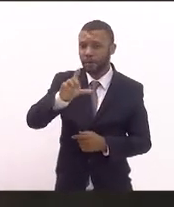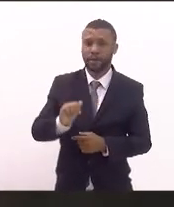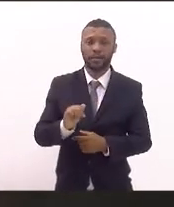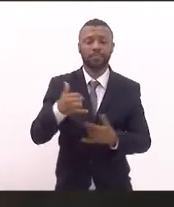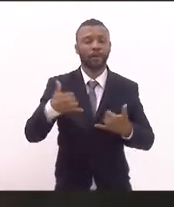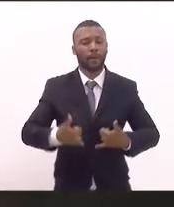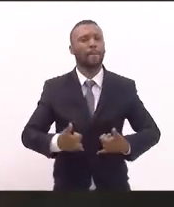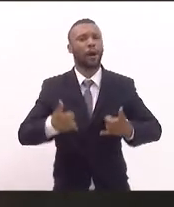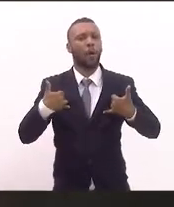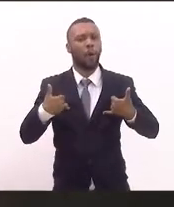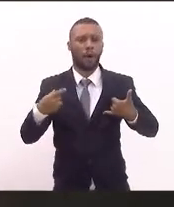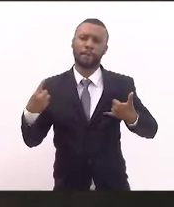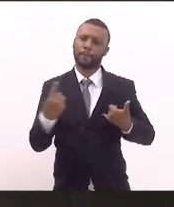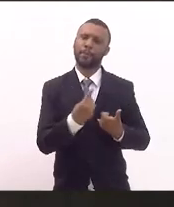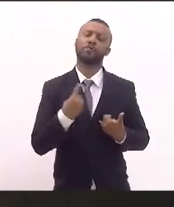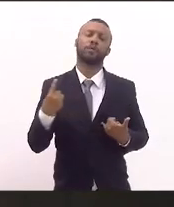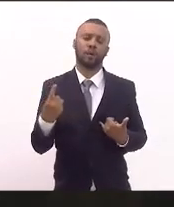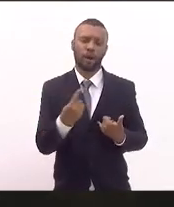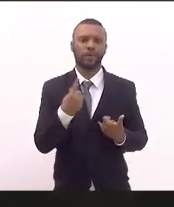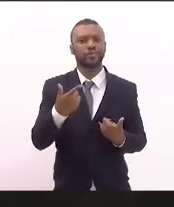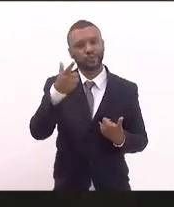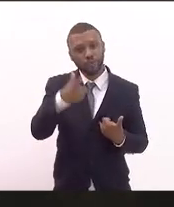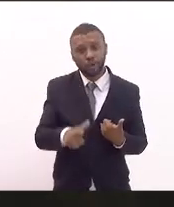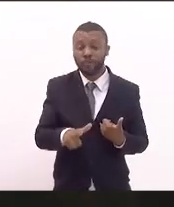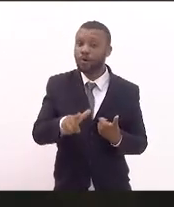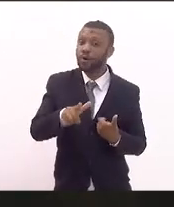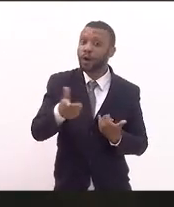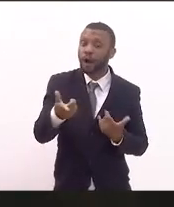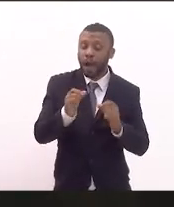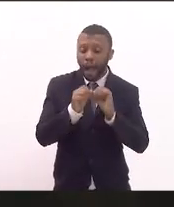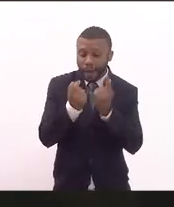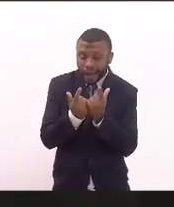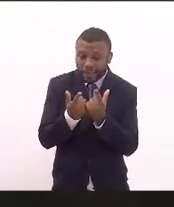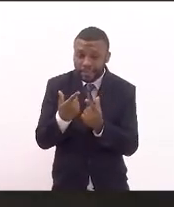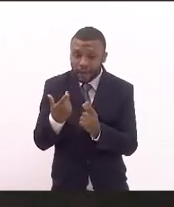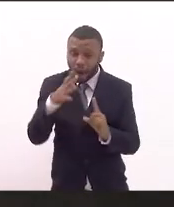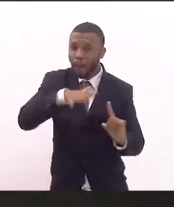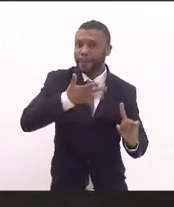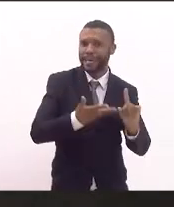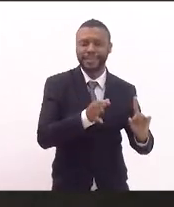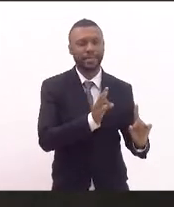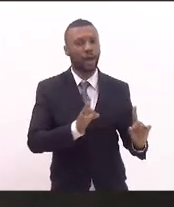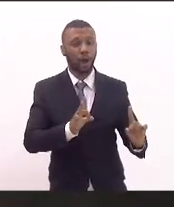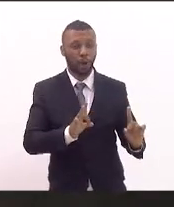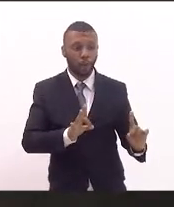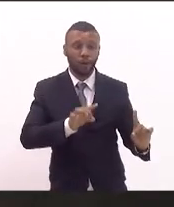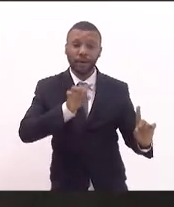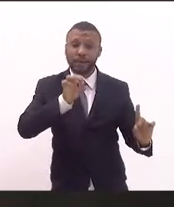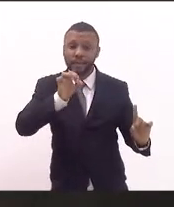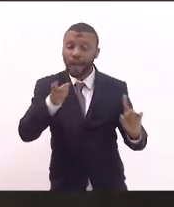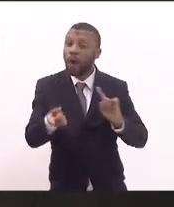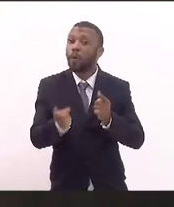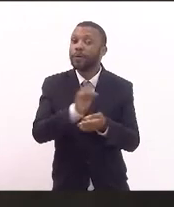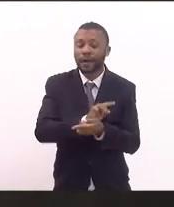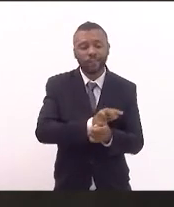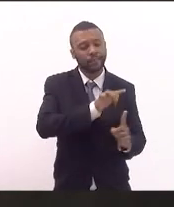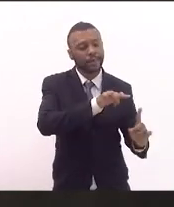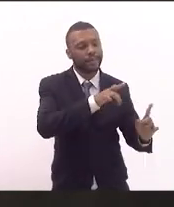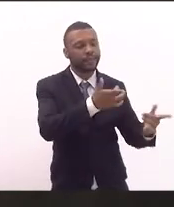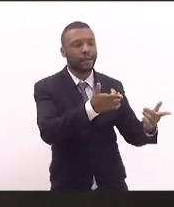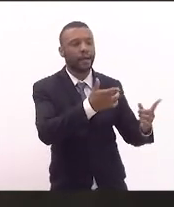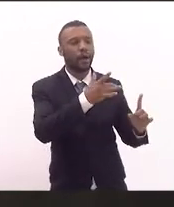aqui. E, de novo, não é a Assembleia que presta homenagem à senhora, e sim a senhora que presta uma homenagem